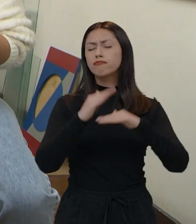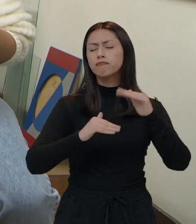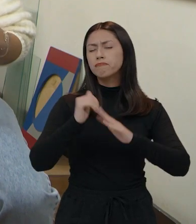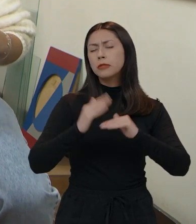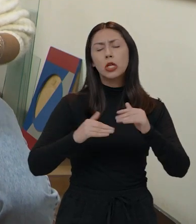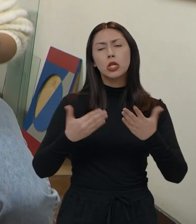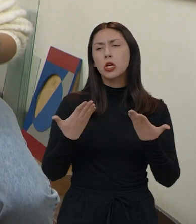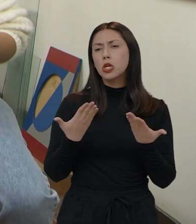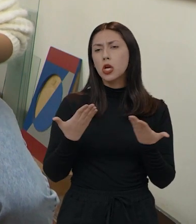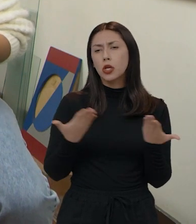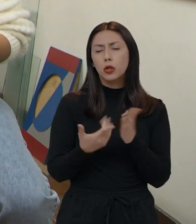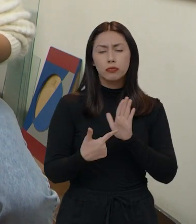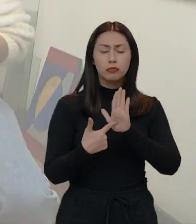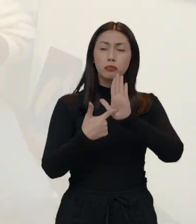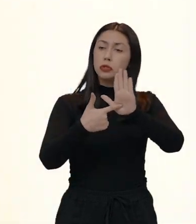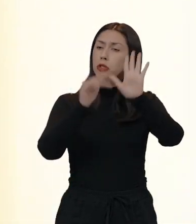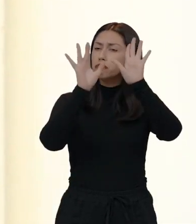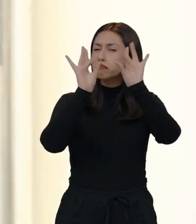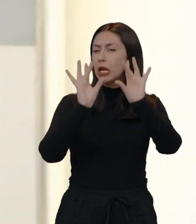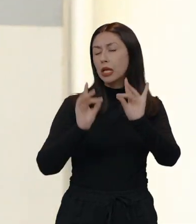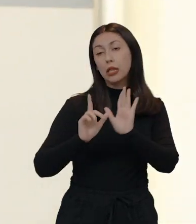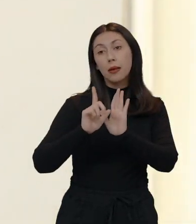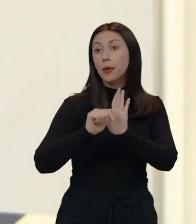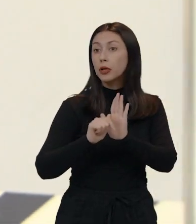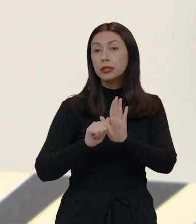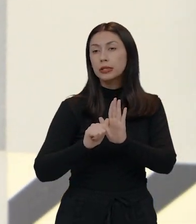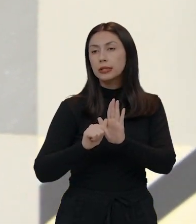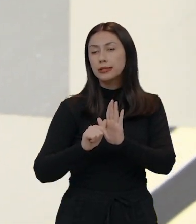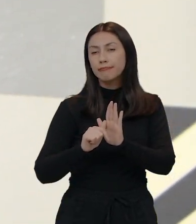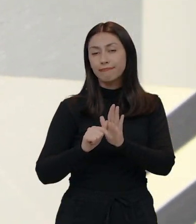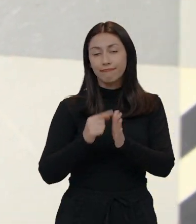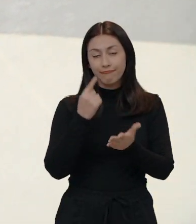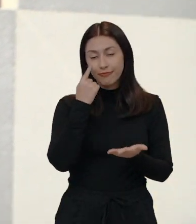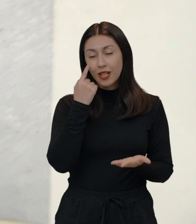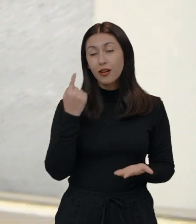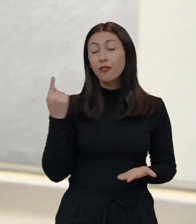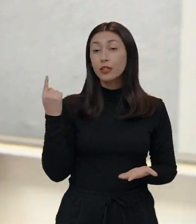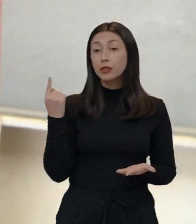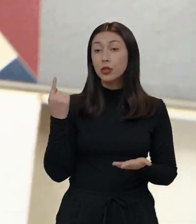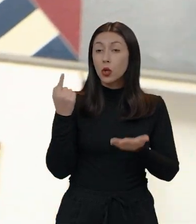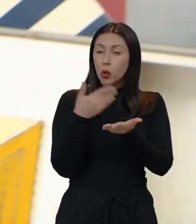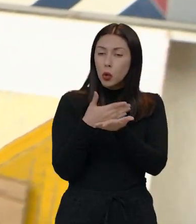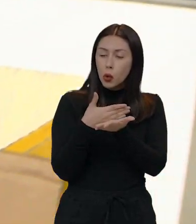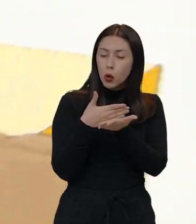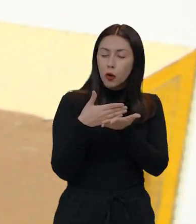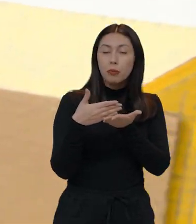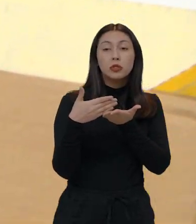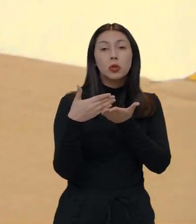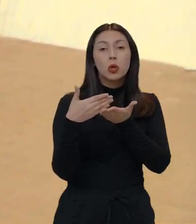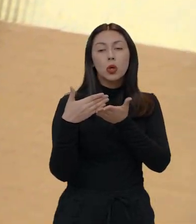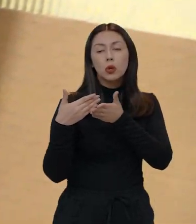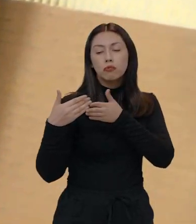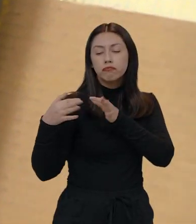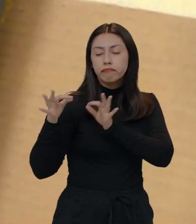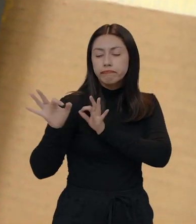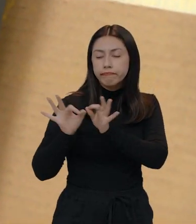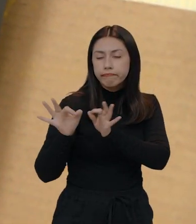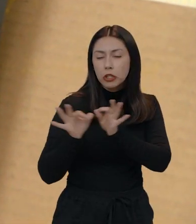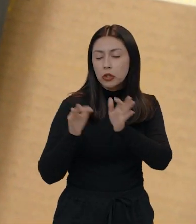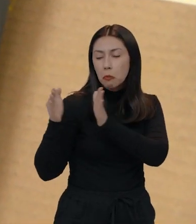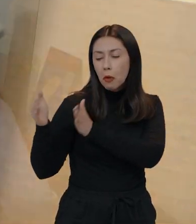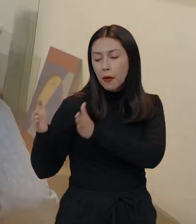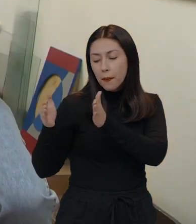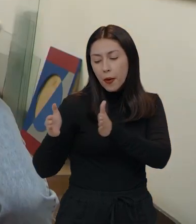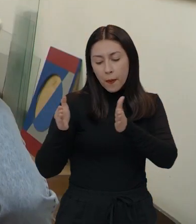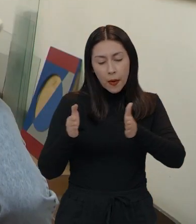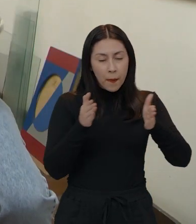essas obras que a gente vai mostrar aí detalhes depois, de repente tá entrando aí para vocês verem. Você passou por processos até chegar? Sim, sim, sim. Você